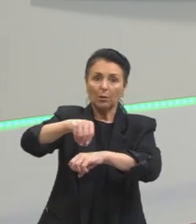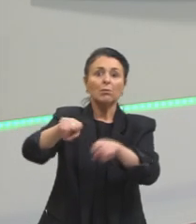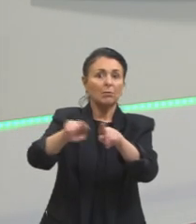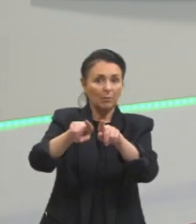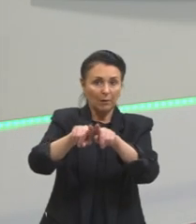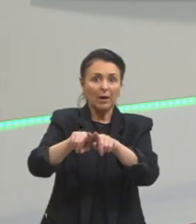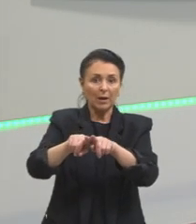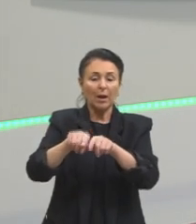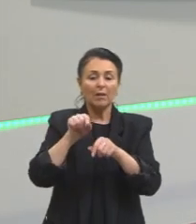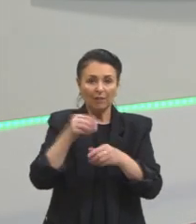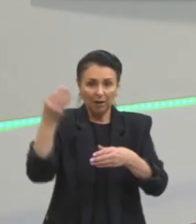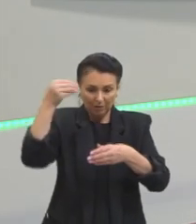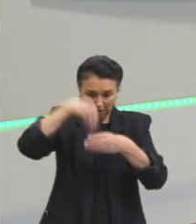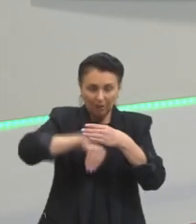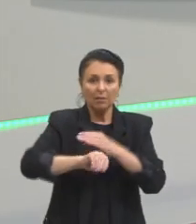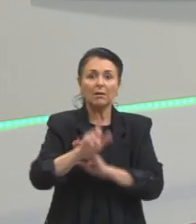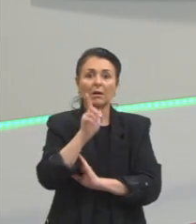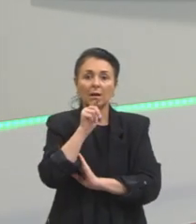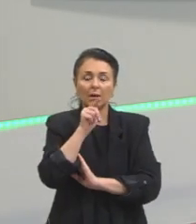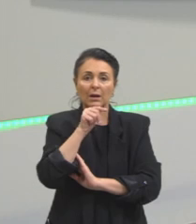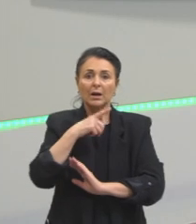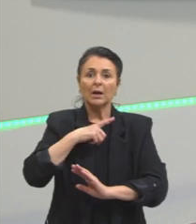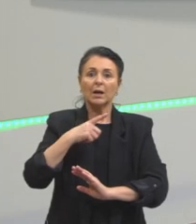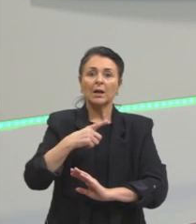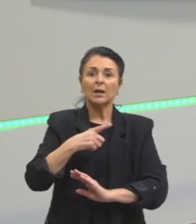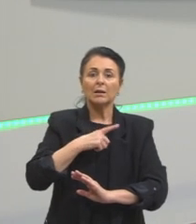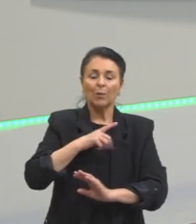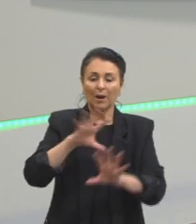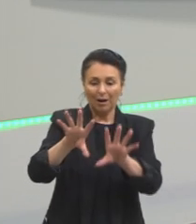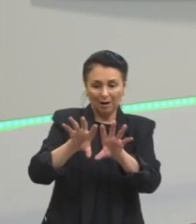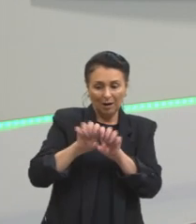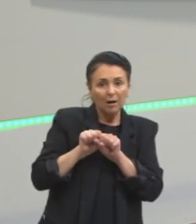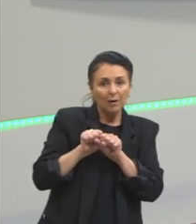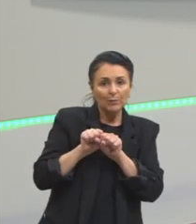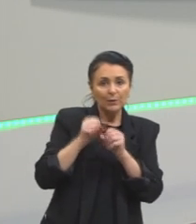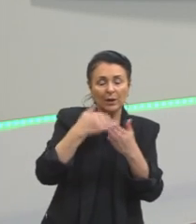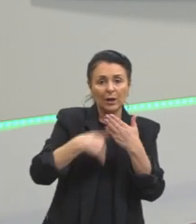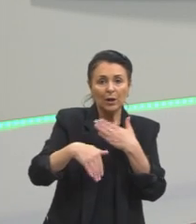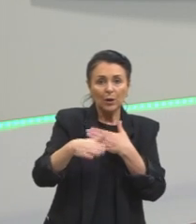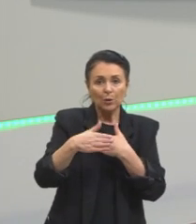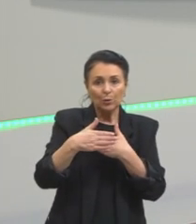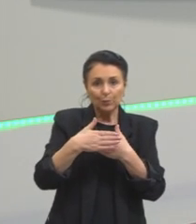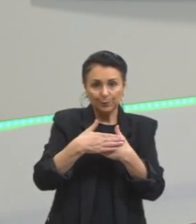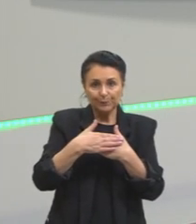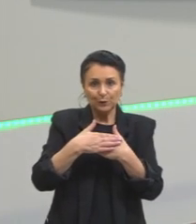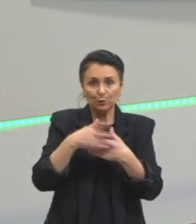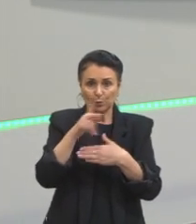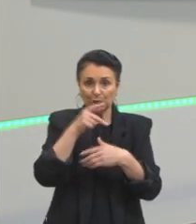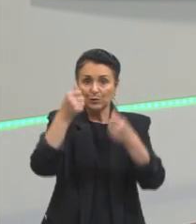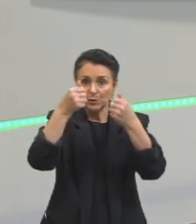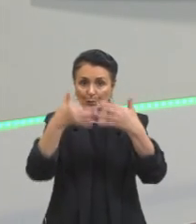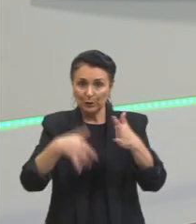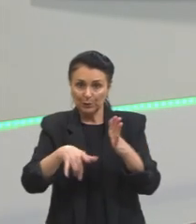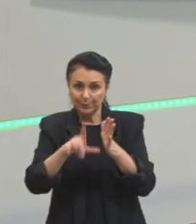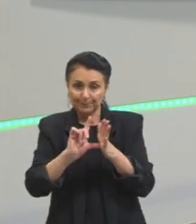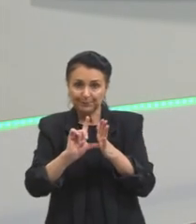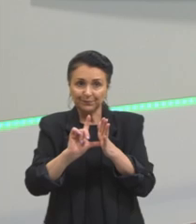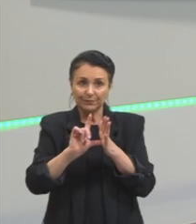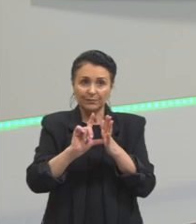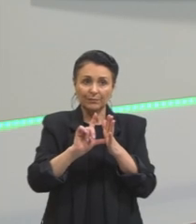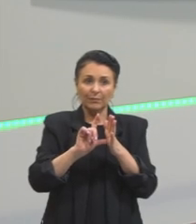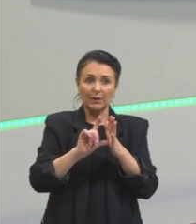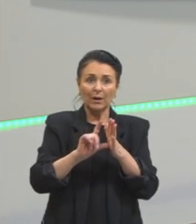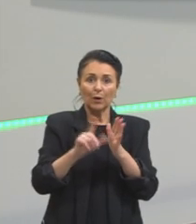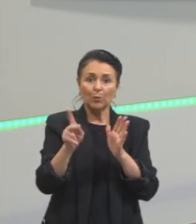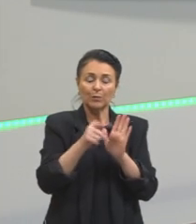água tá a gurizada Então essa essa microbiota e acaba capturando toda essa essa questão aí tá a gurizada vamos colocar aqui